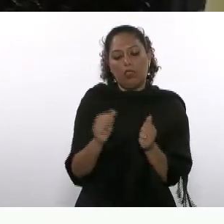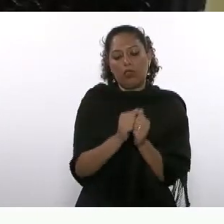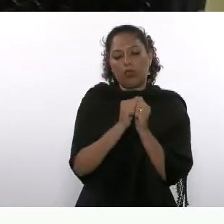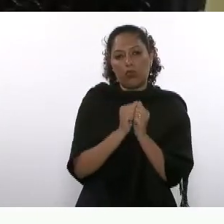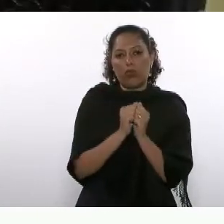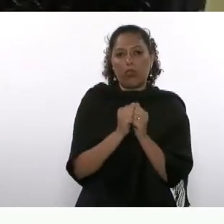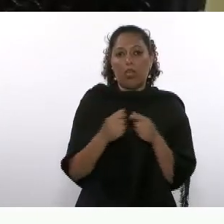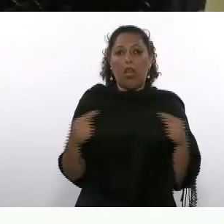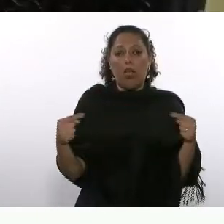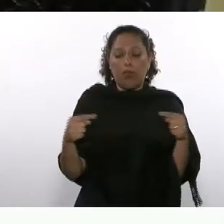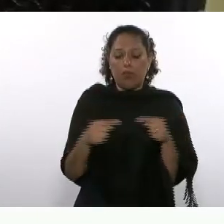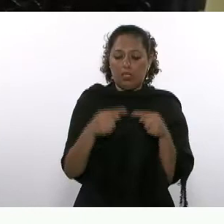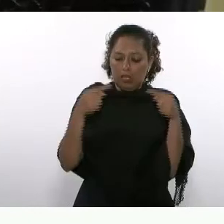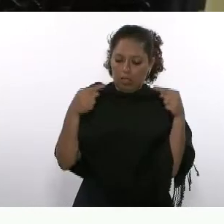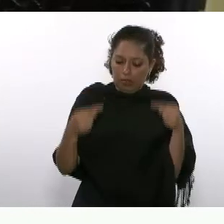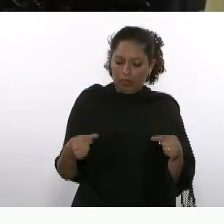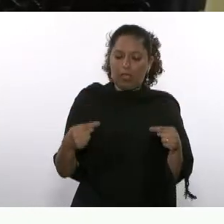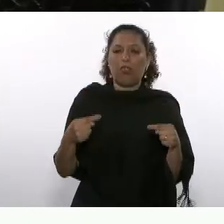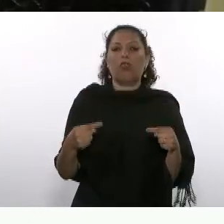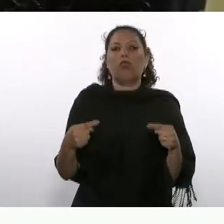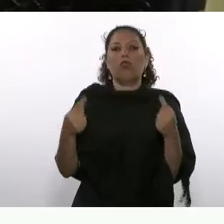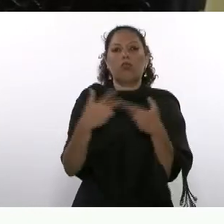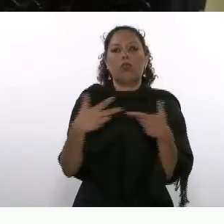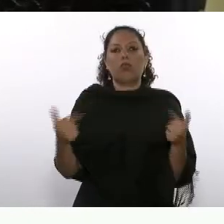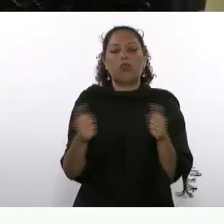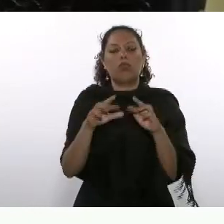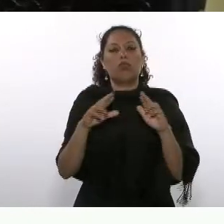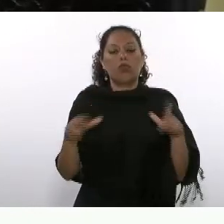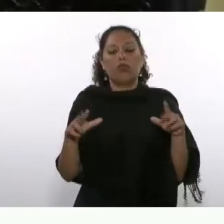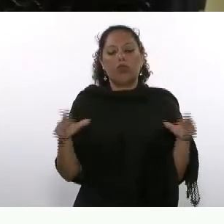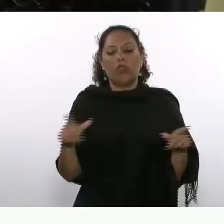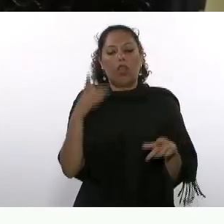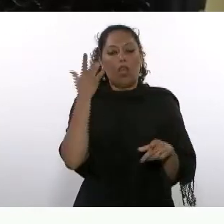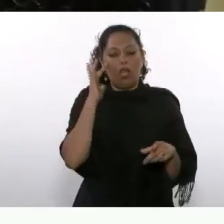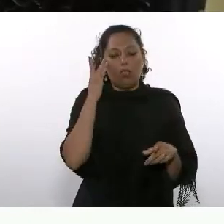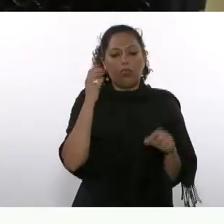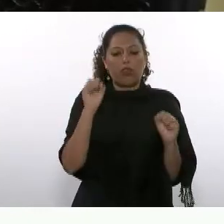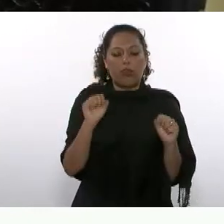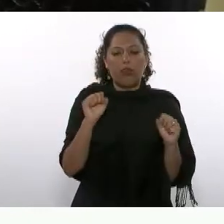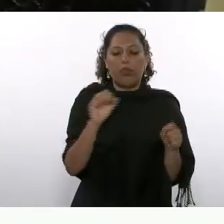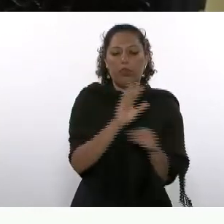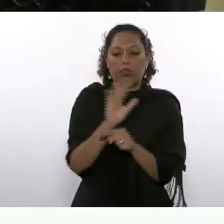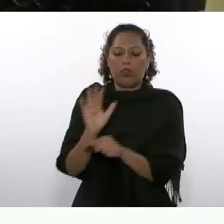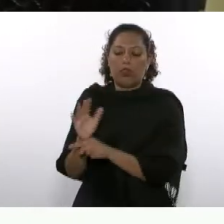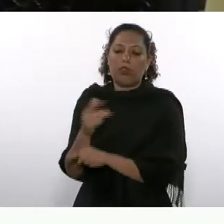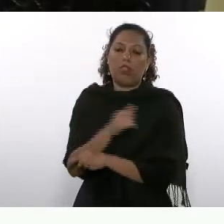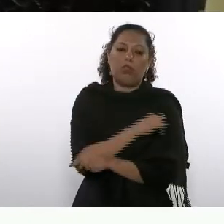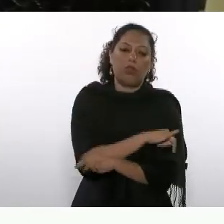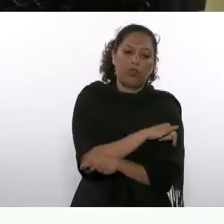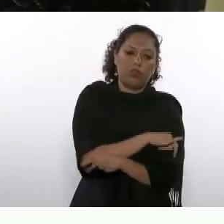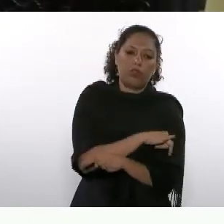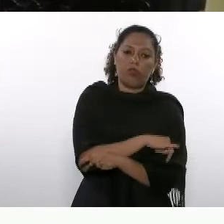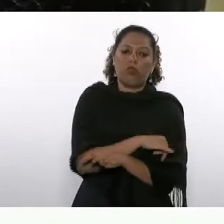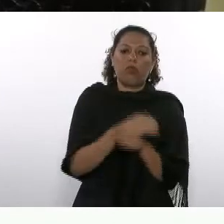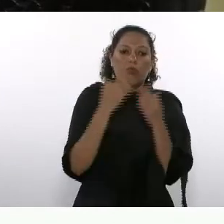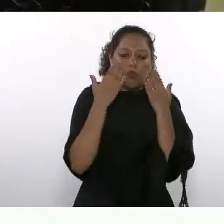de internacionalização, que eu faço parte. Isso, perfeito. Eu acho que isso pode botar o Rio na vanguarda e pode ser não só um grande resultado da Secretaria.